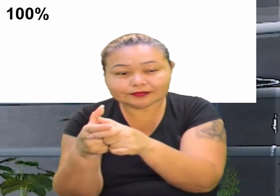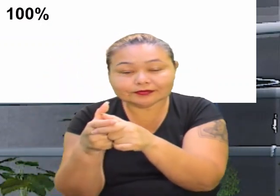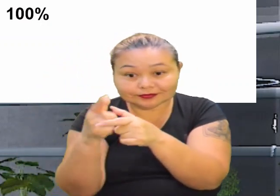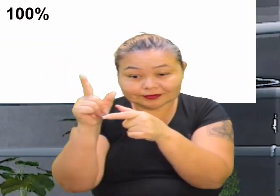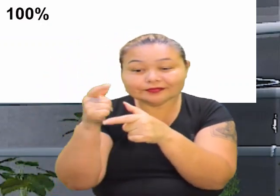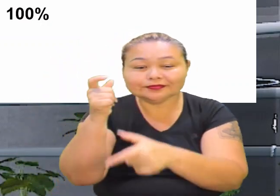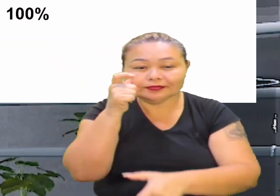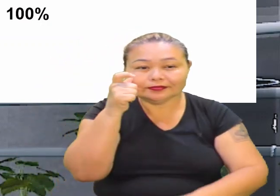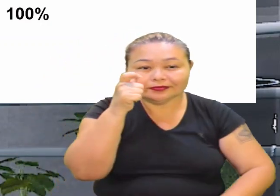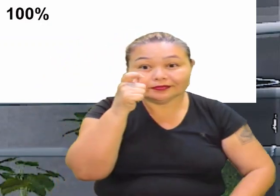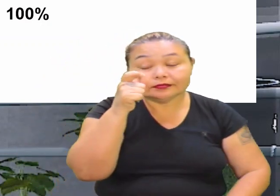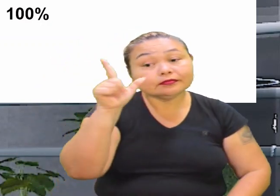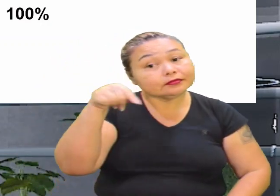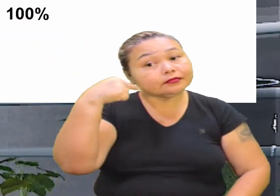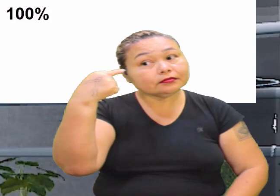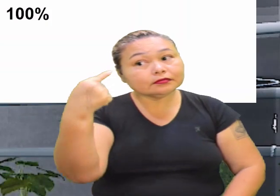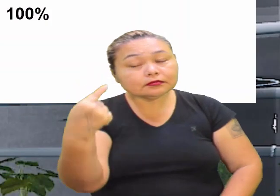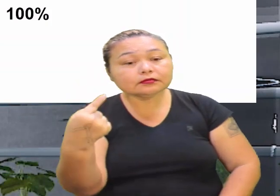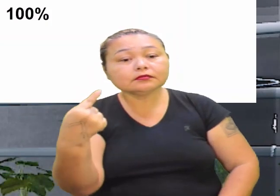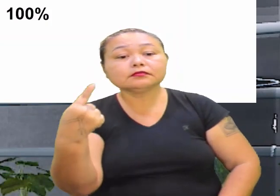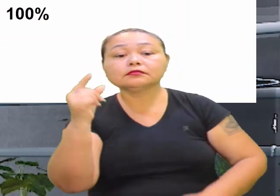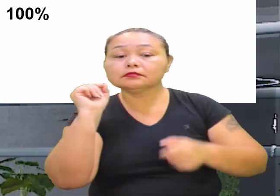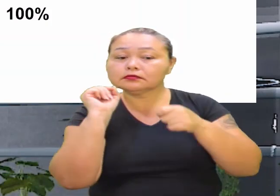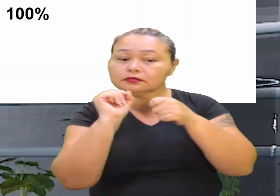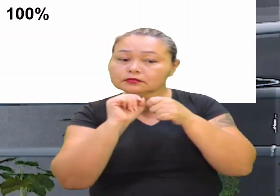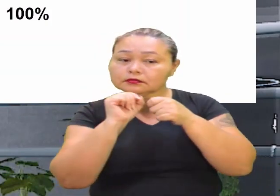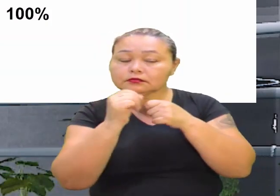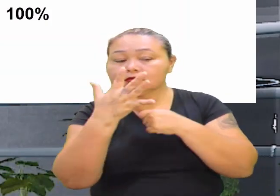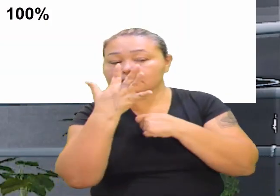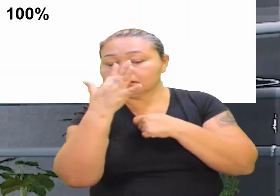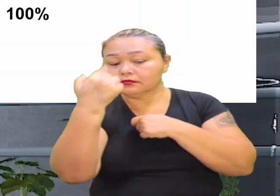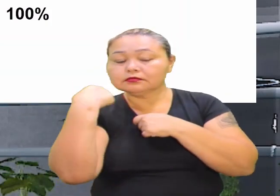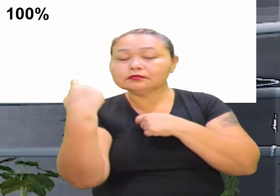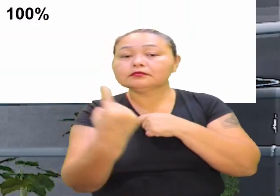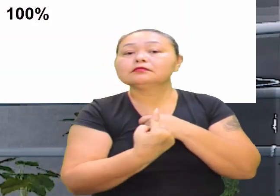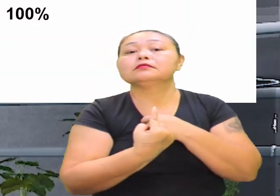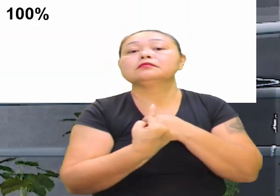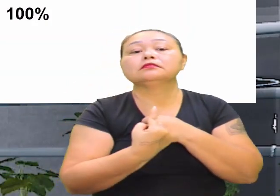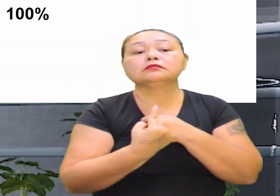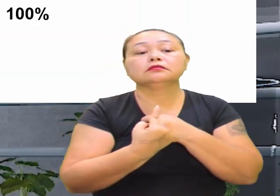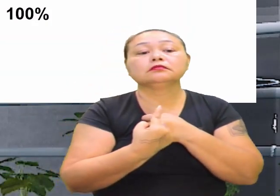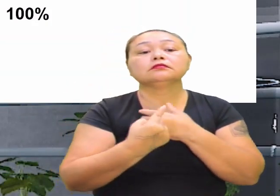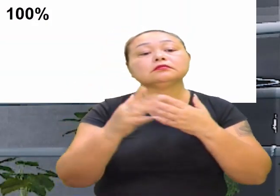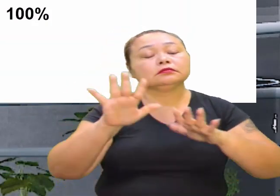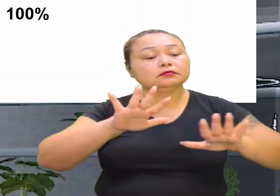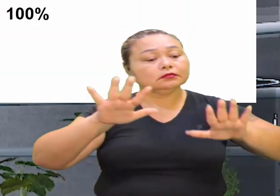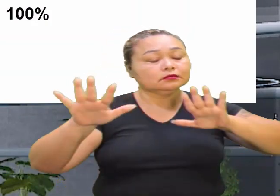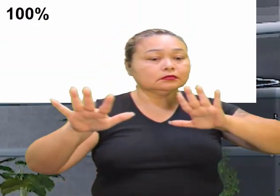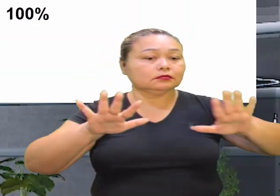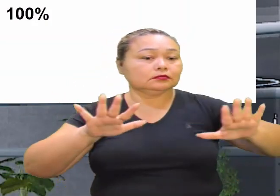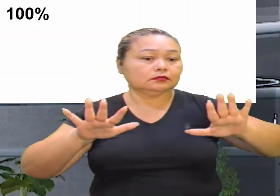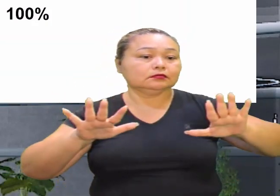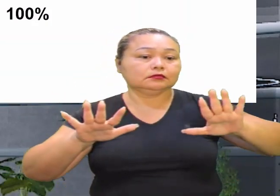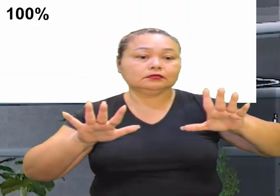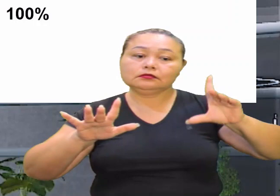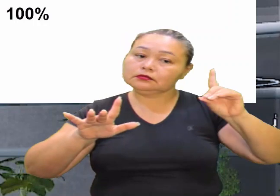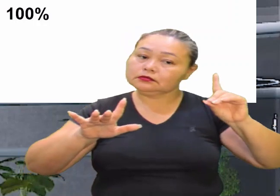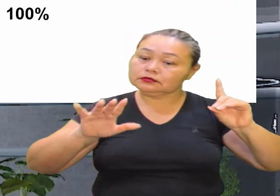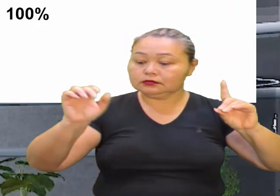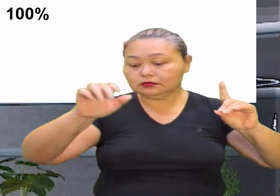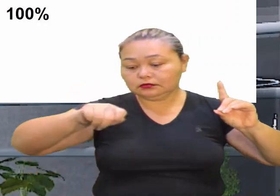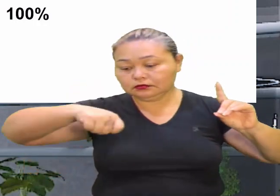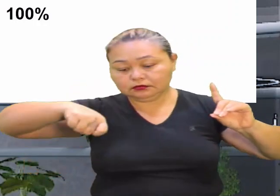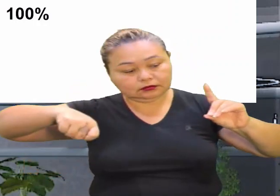remete para nós. Professor, destro né? Pessoa destra e pessoa